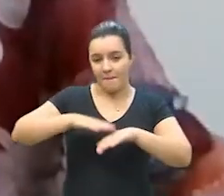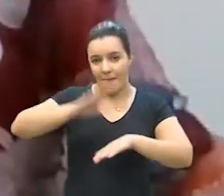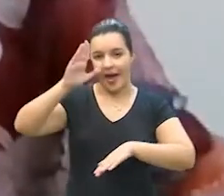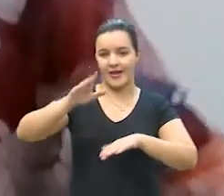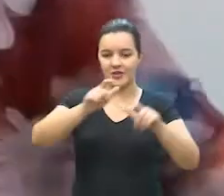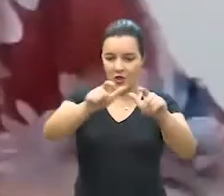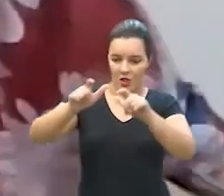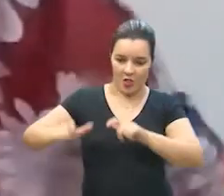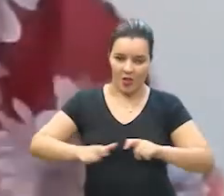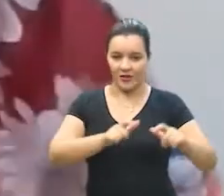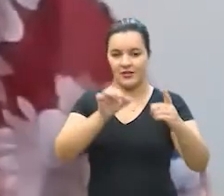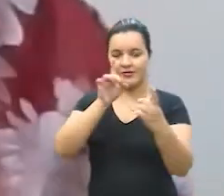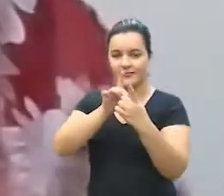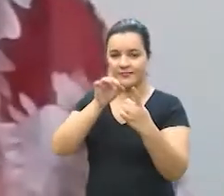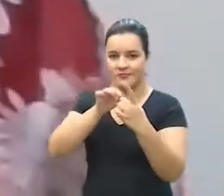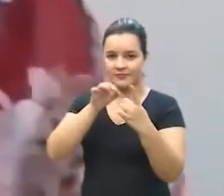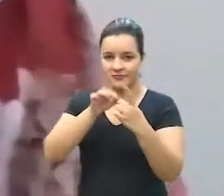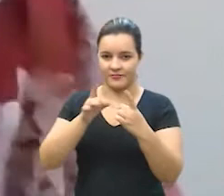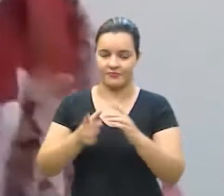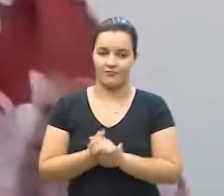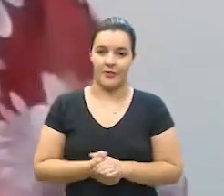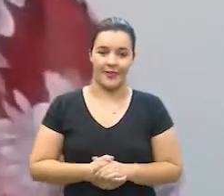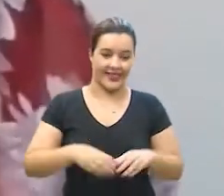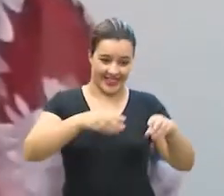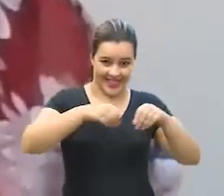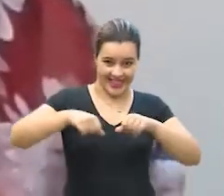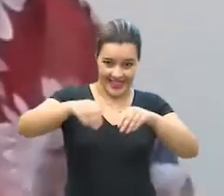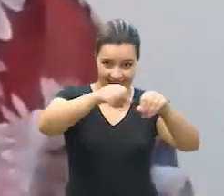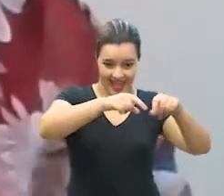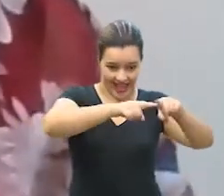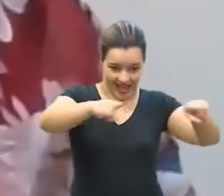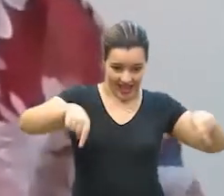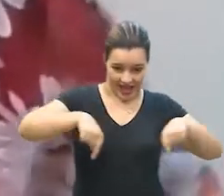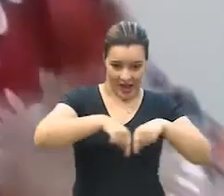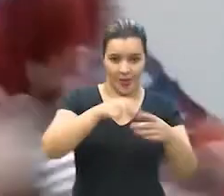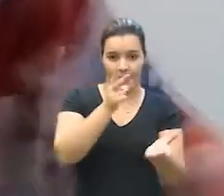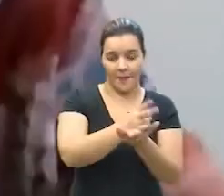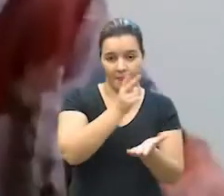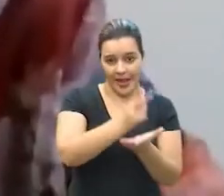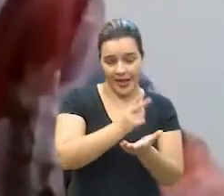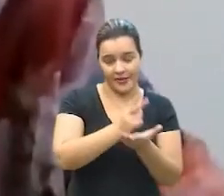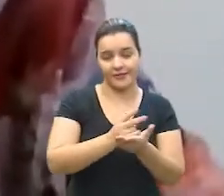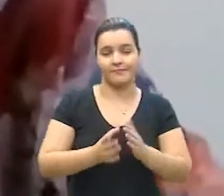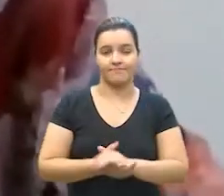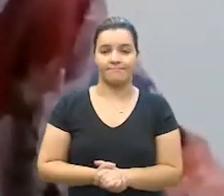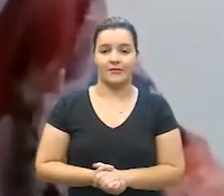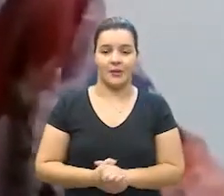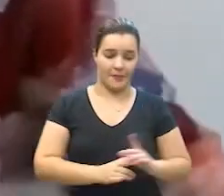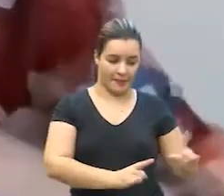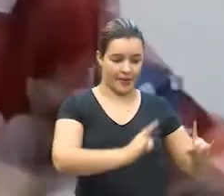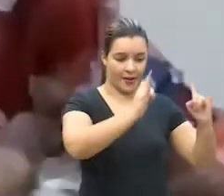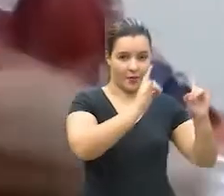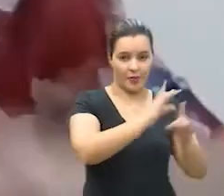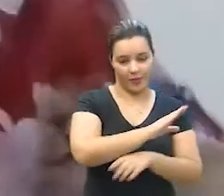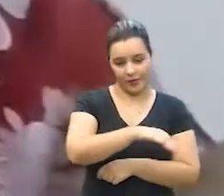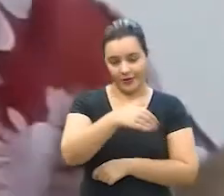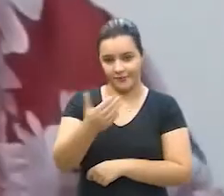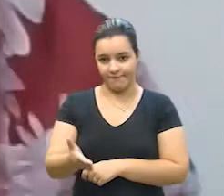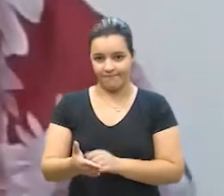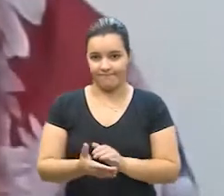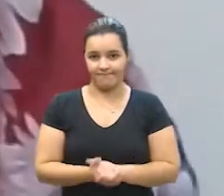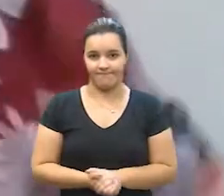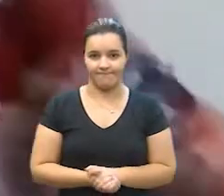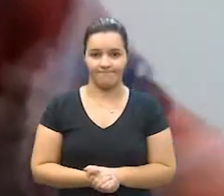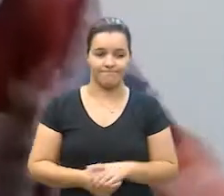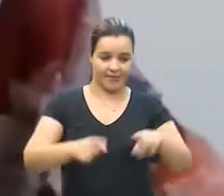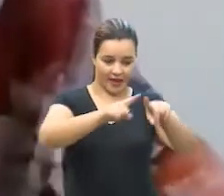de atendimento. Ele é junto, né, no mesmo espaço, né? E então, nada fica fora ali